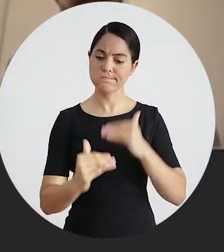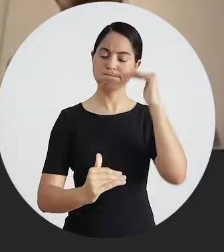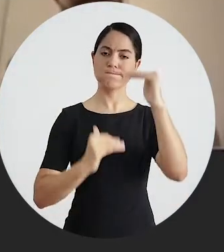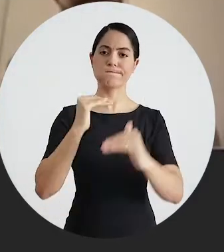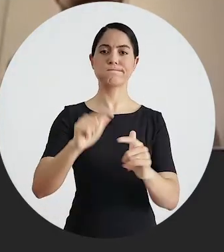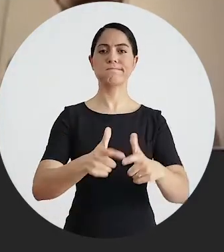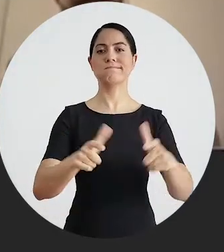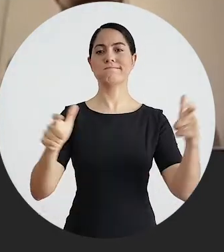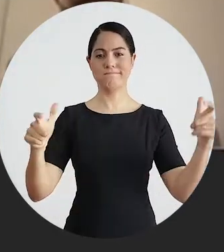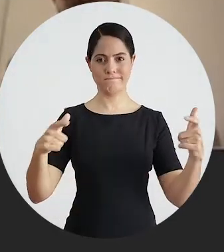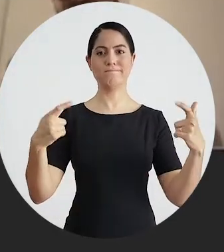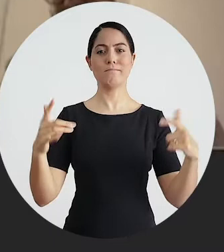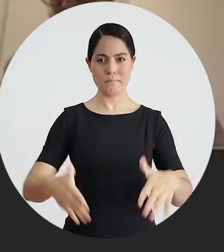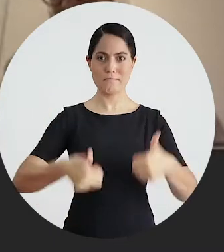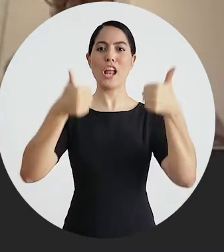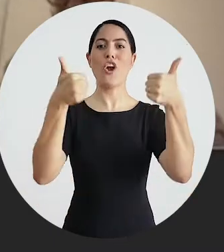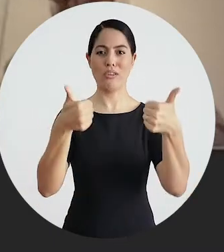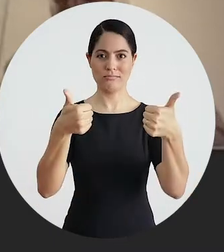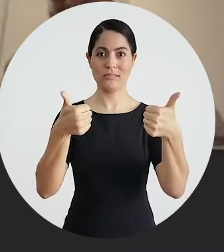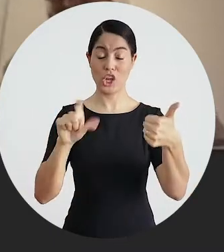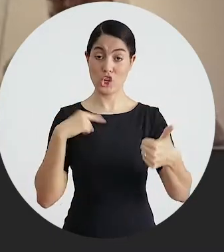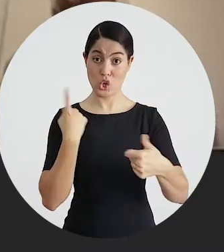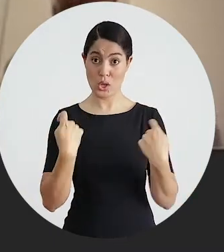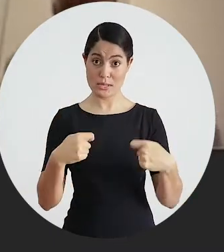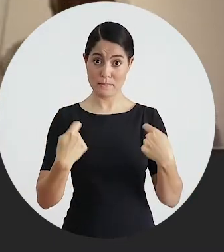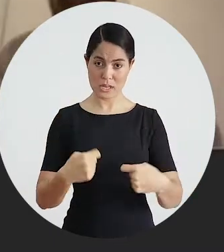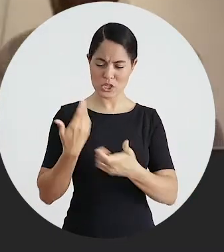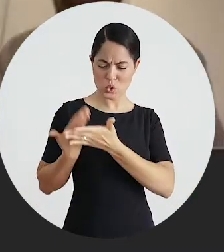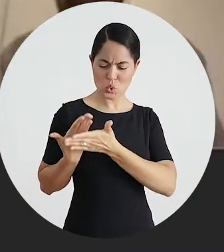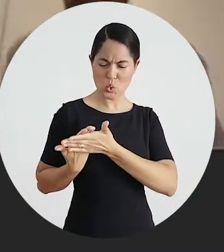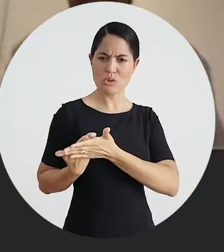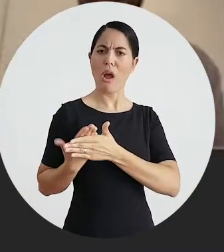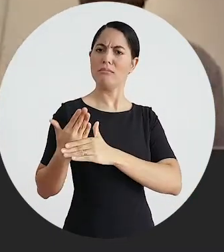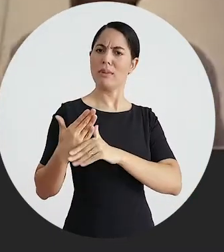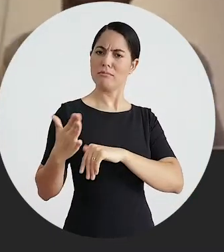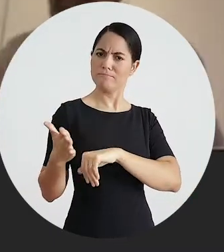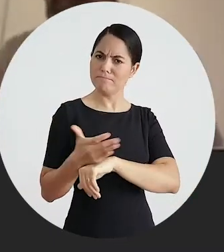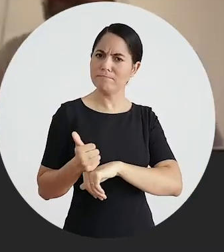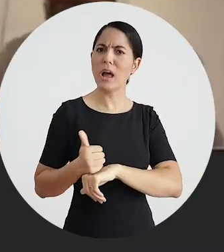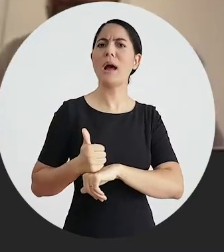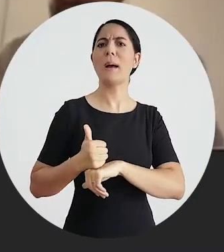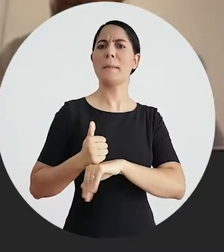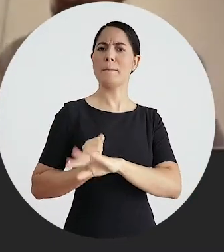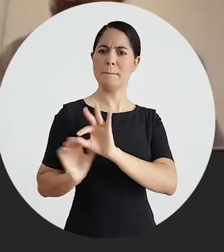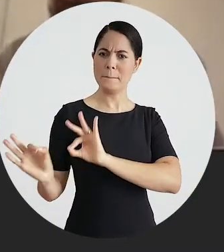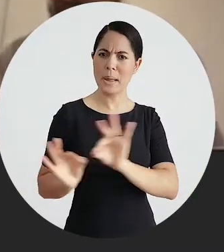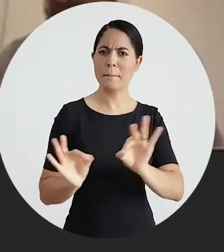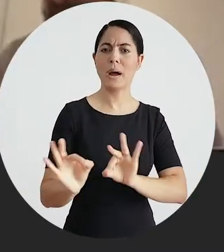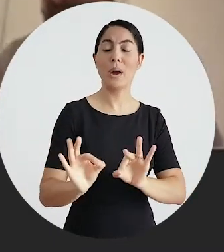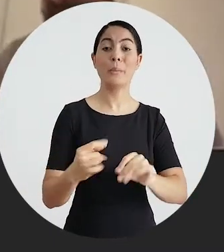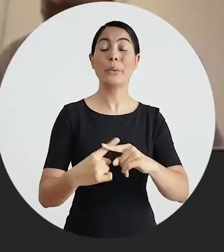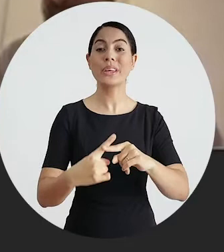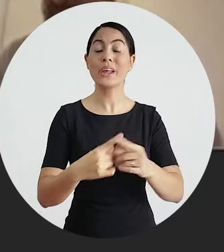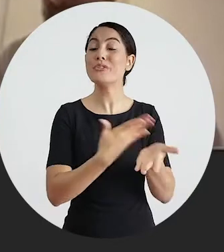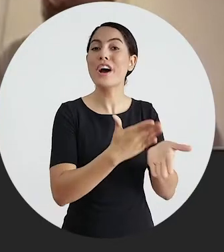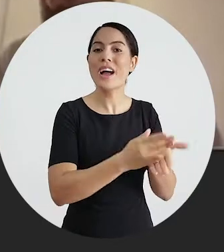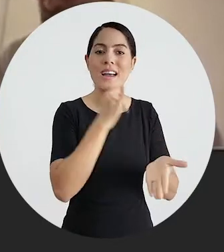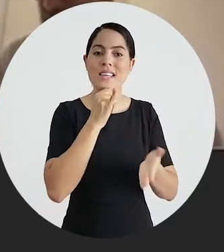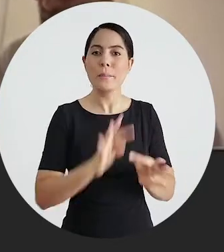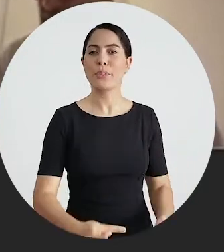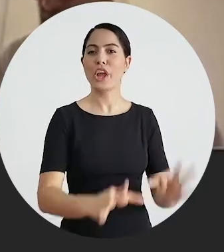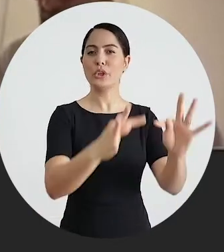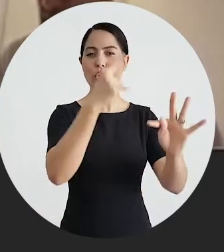preparados, mais inseridos no nosso meio, porque não adianta nada ter uma mega tecnologia,